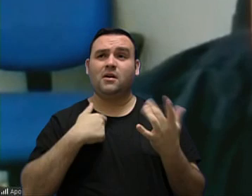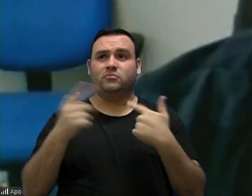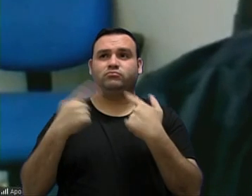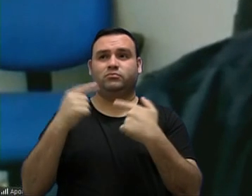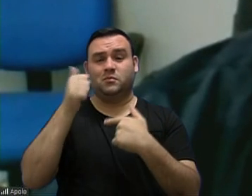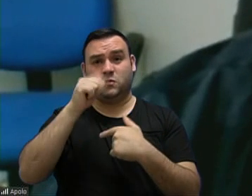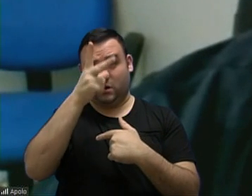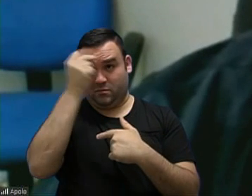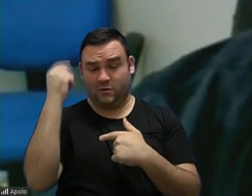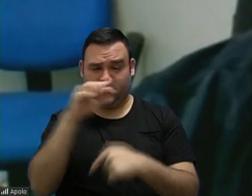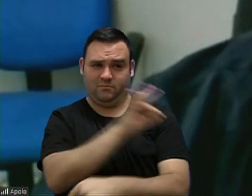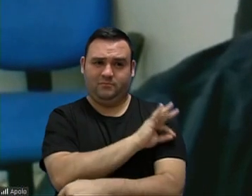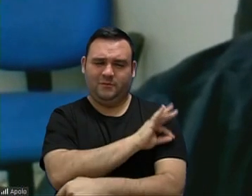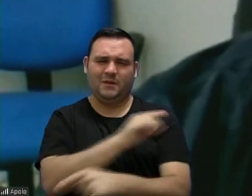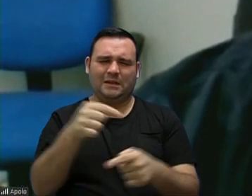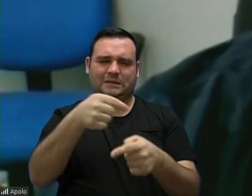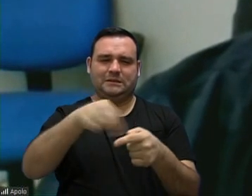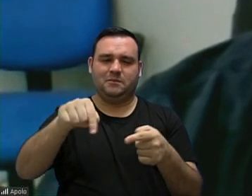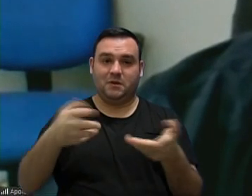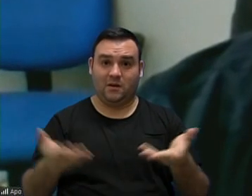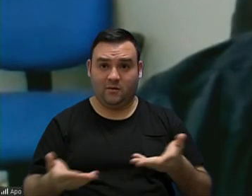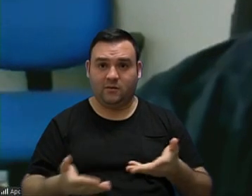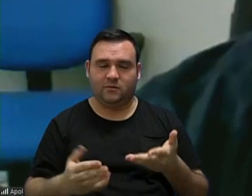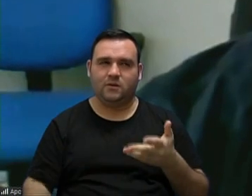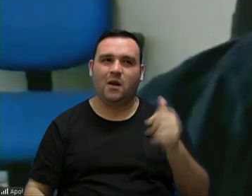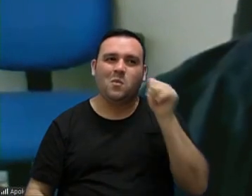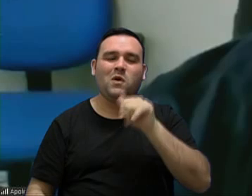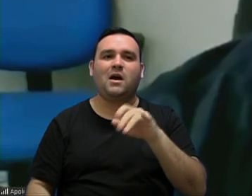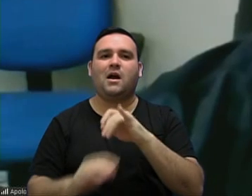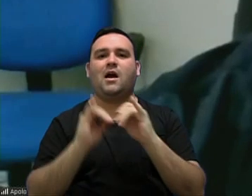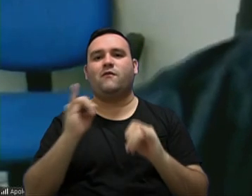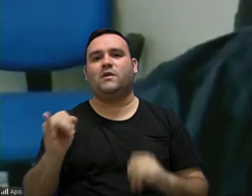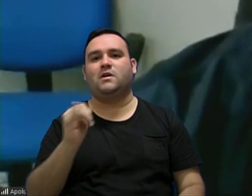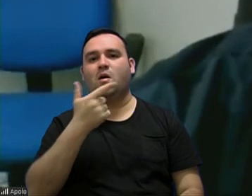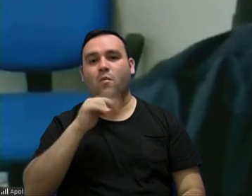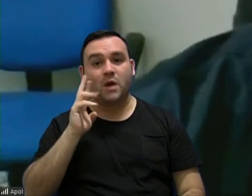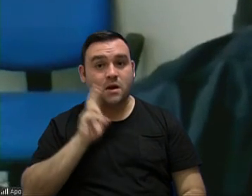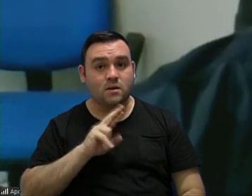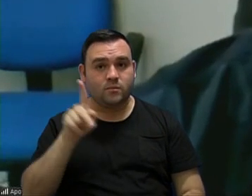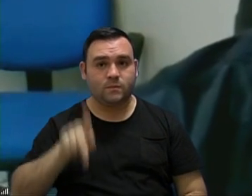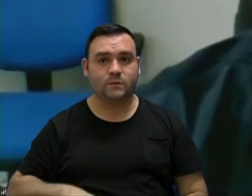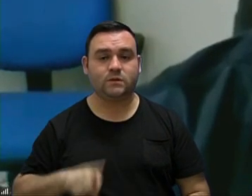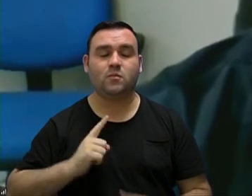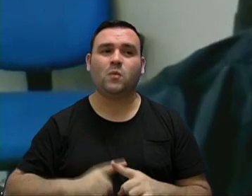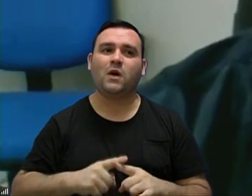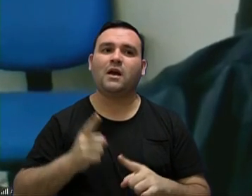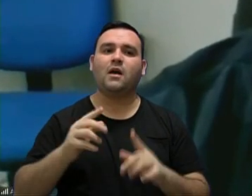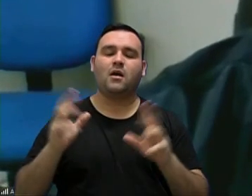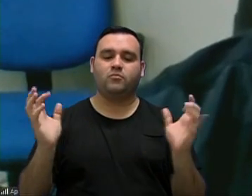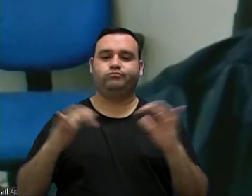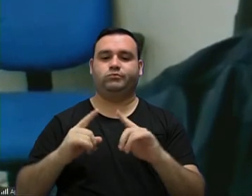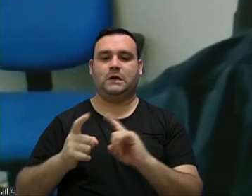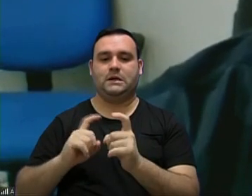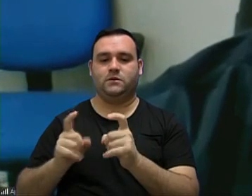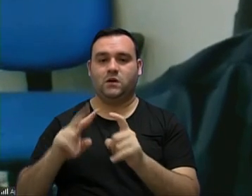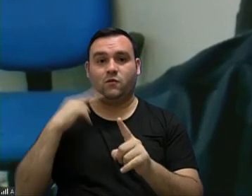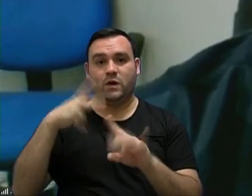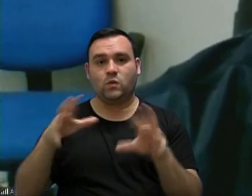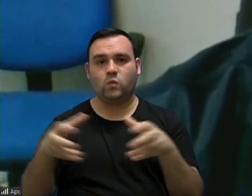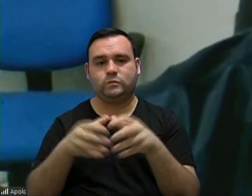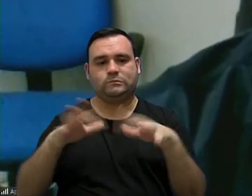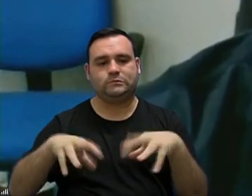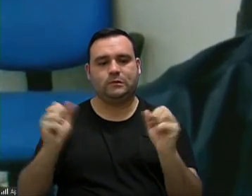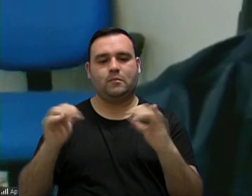ela está, eu acho que essa semana ainda, ela ia comunicar ao senhor, presidente, para fazer uma reunião com os